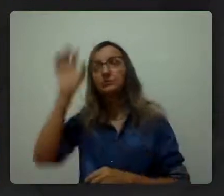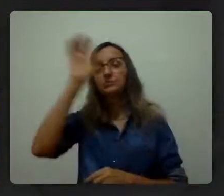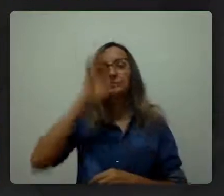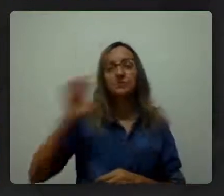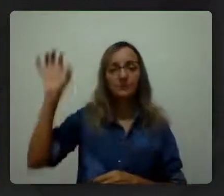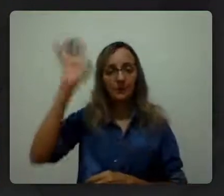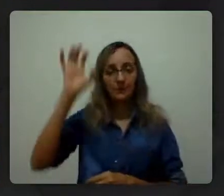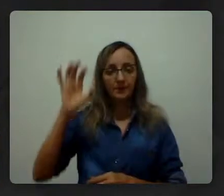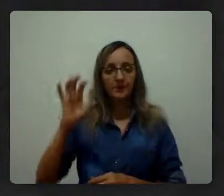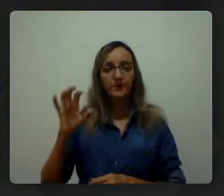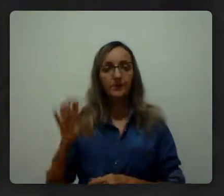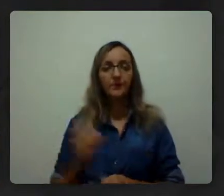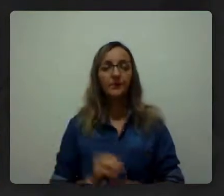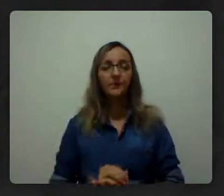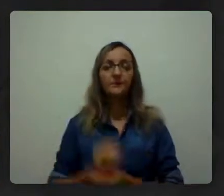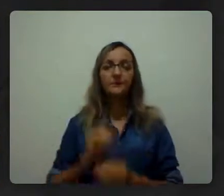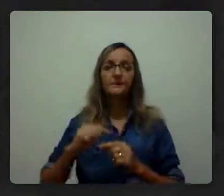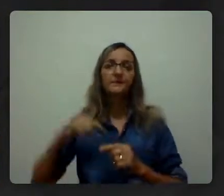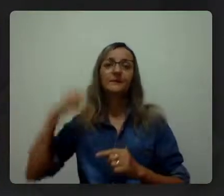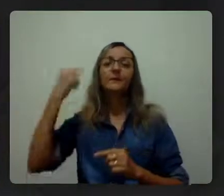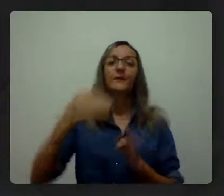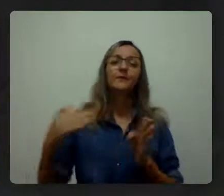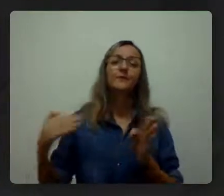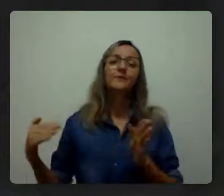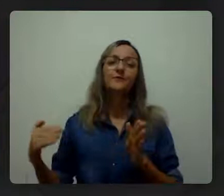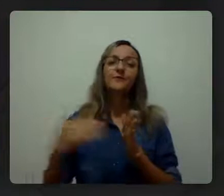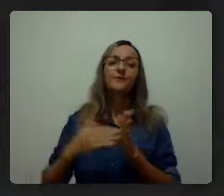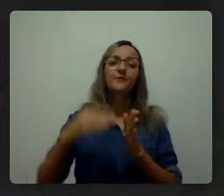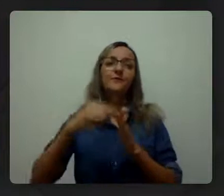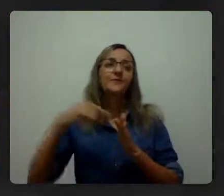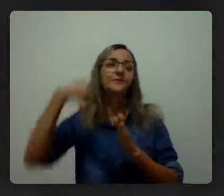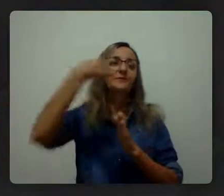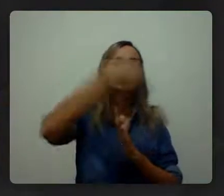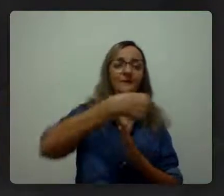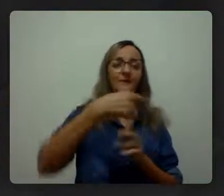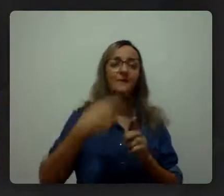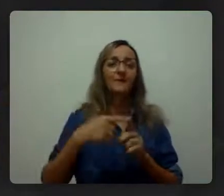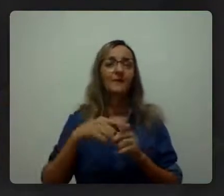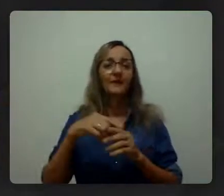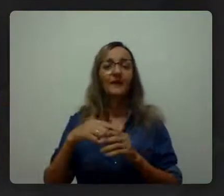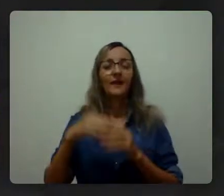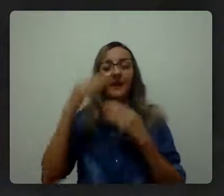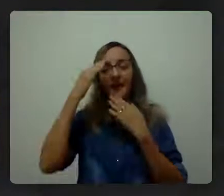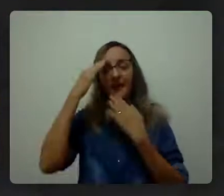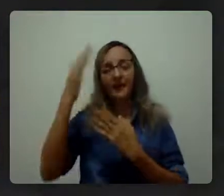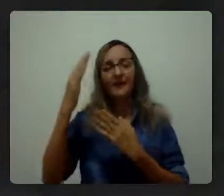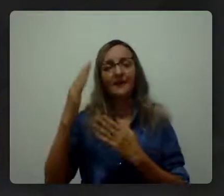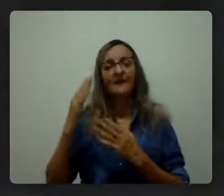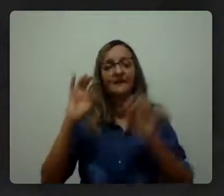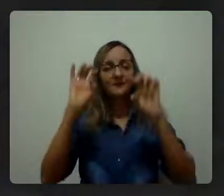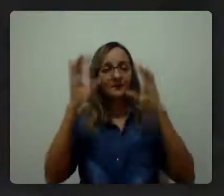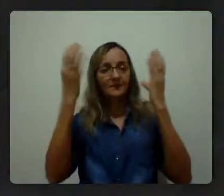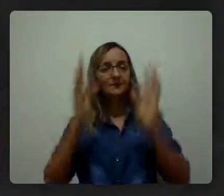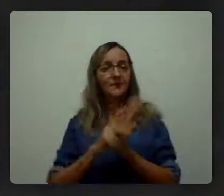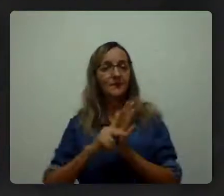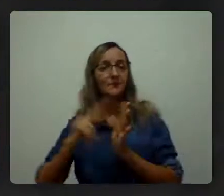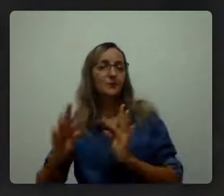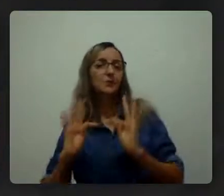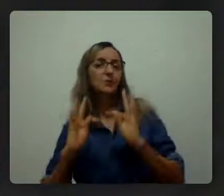tão rica essa troca que a gente tem entre os territórios. Então, sem dúvida, vai ser valiosíssimo essa experiência que vocês